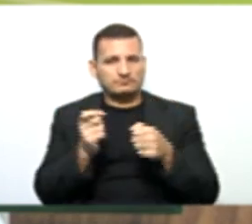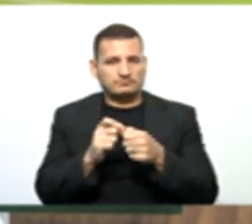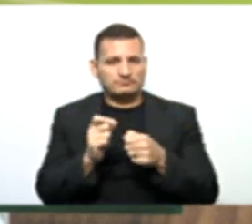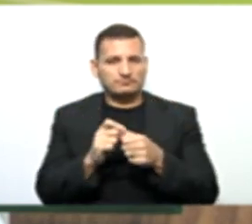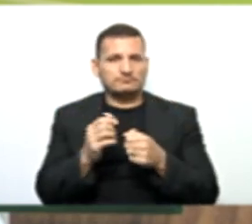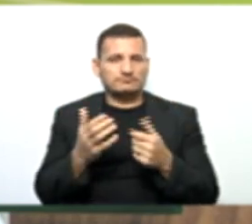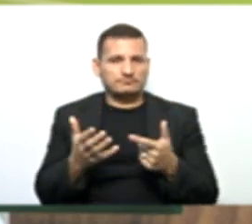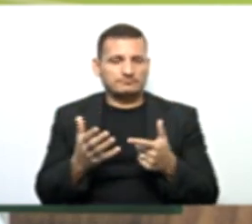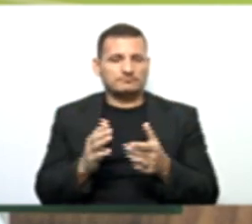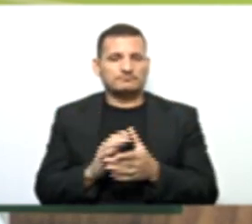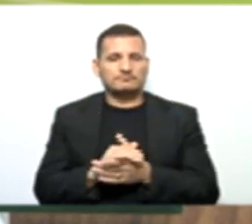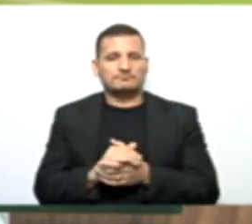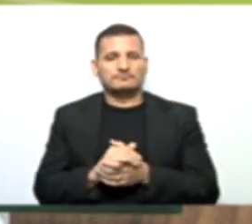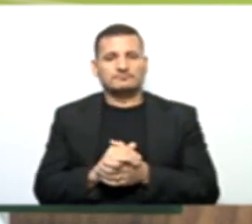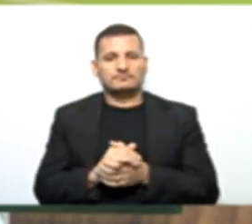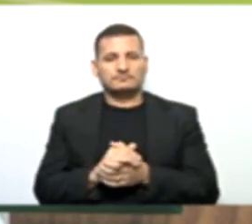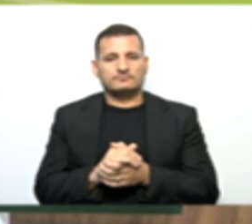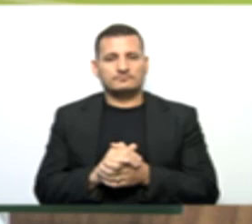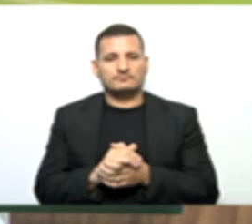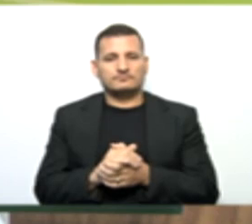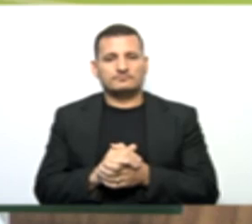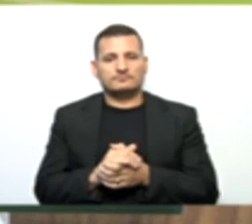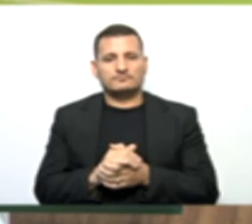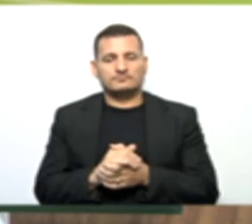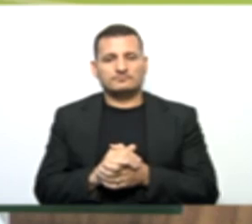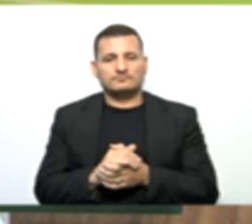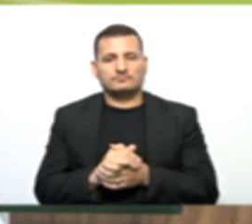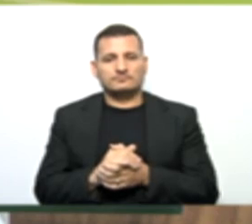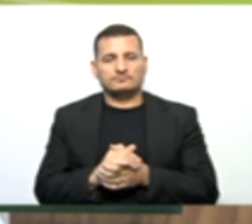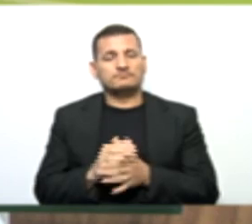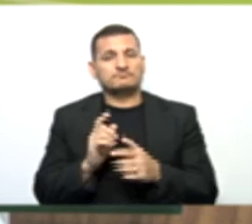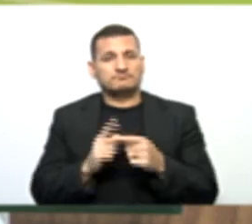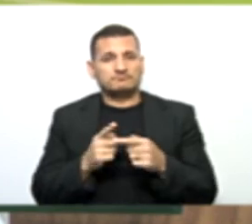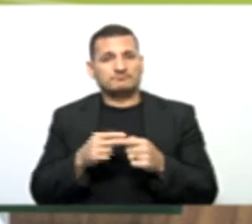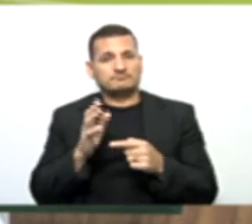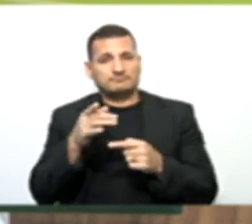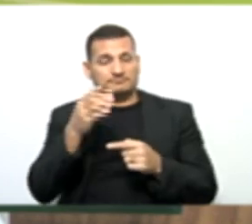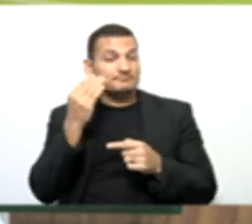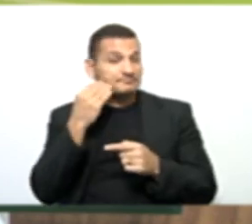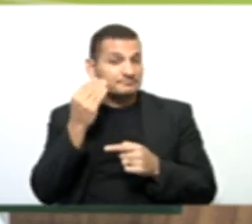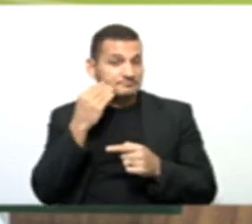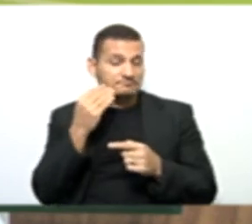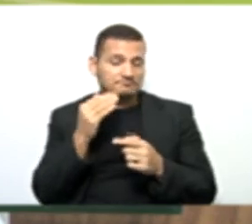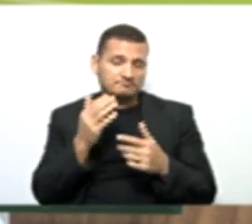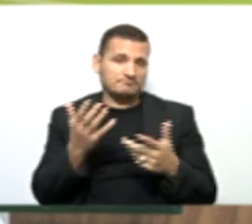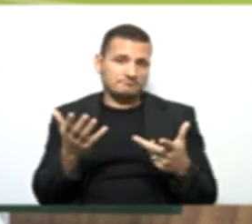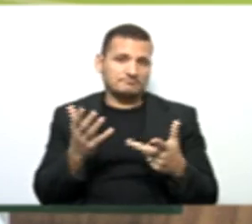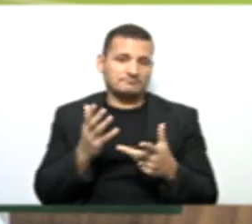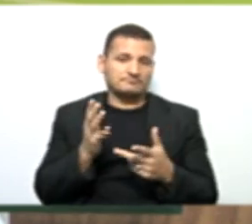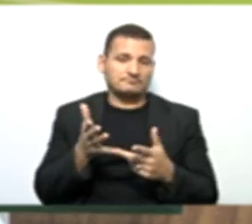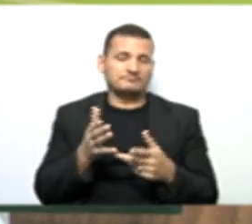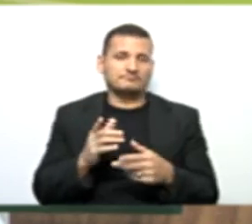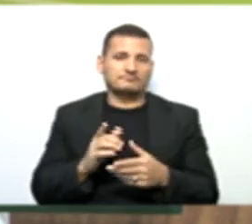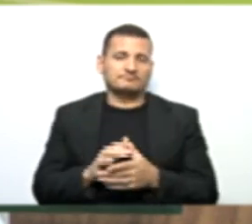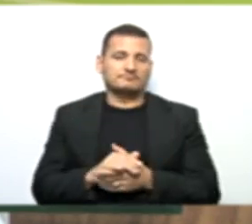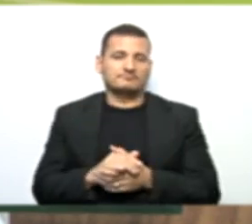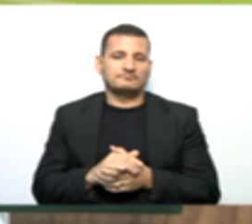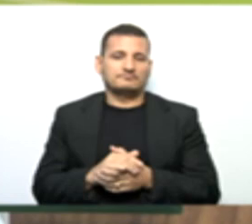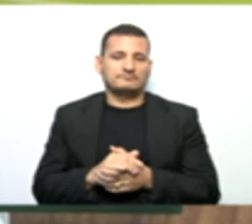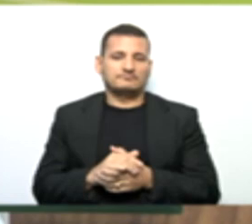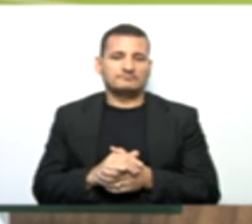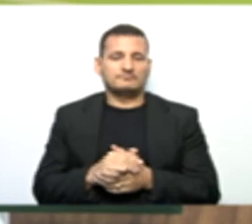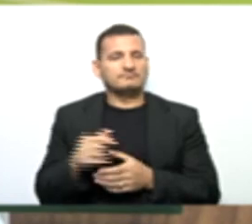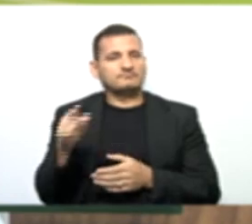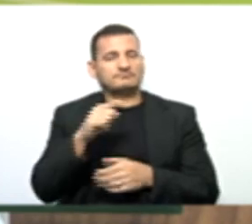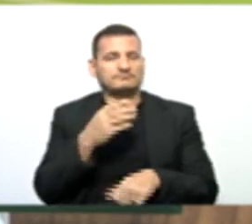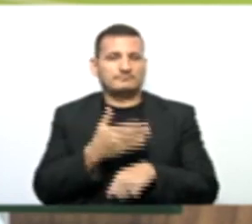parabéns. Porque só de tentar já é uma coisa, né? Já estão à frente, vocês já